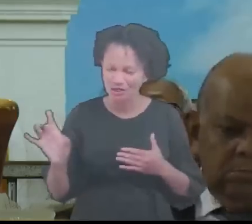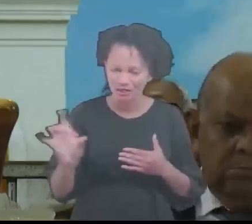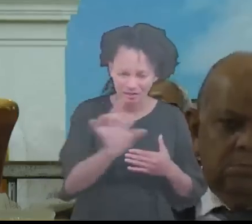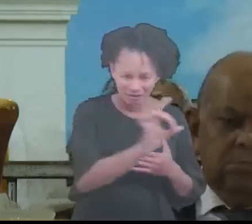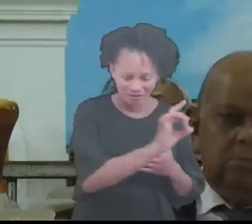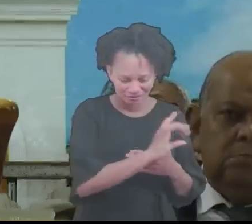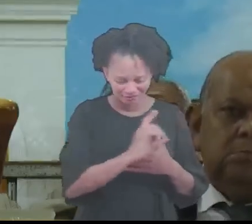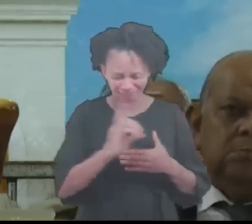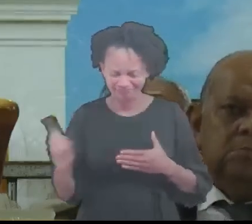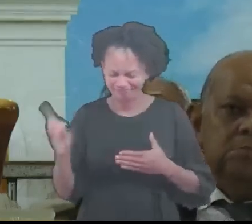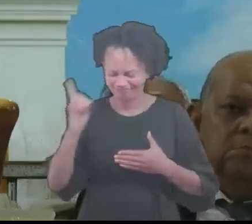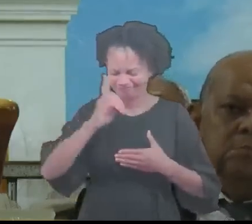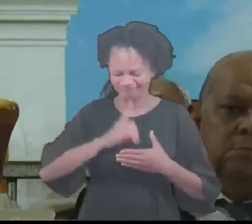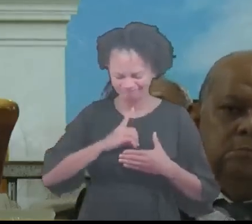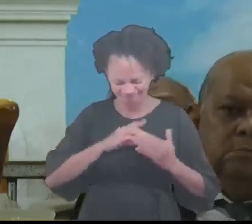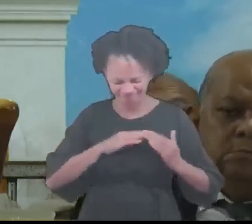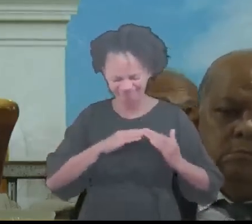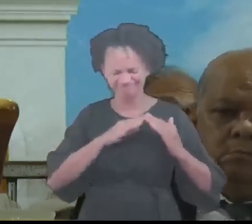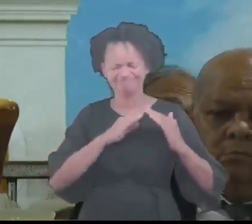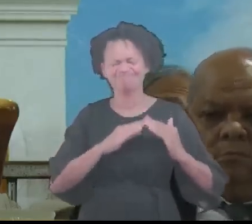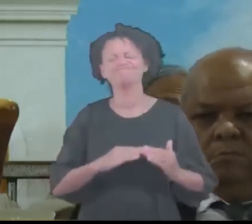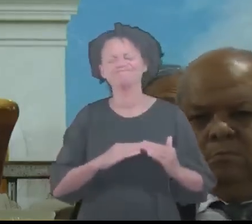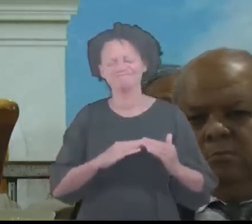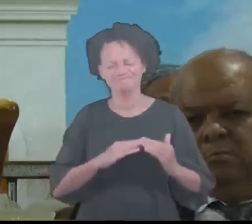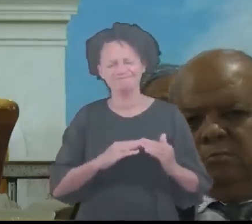o saquitel de mirra para casa, morando.